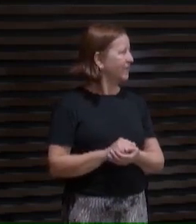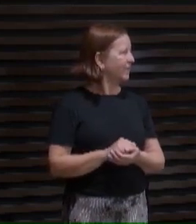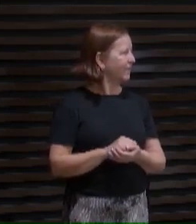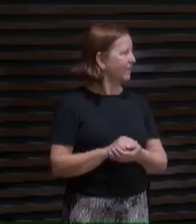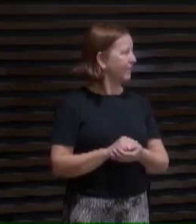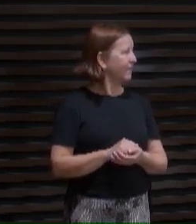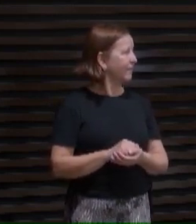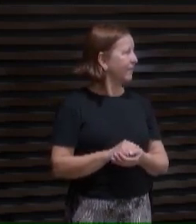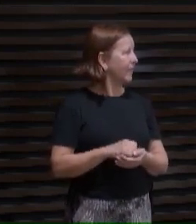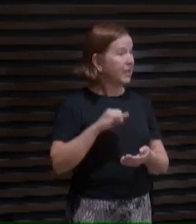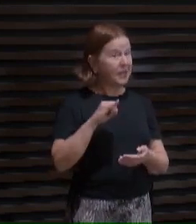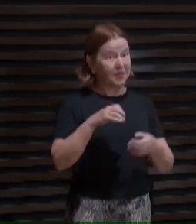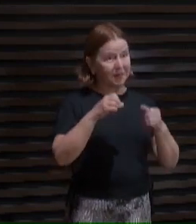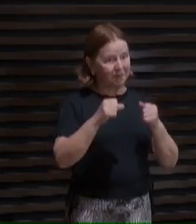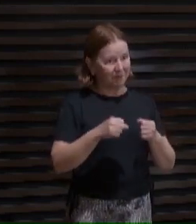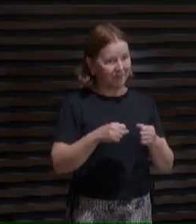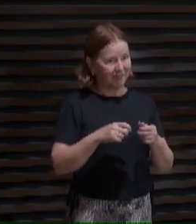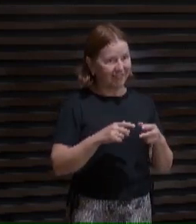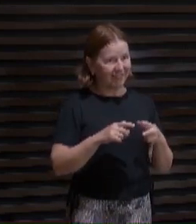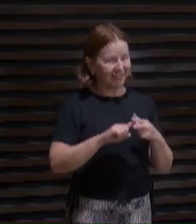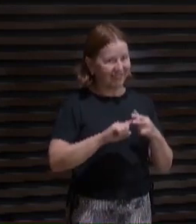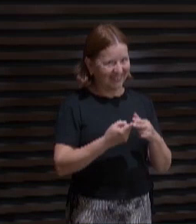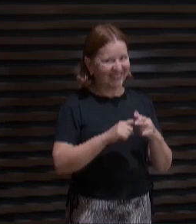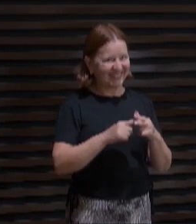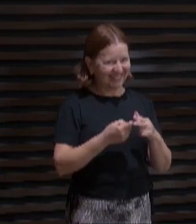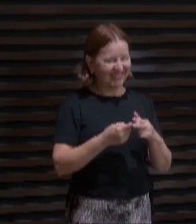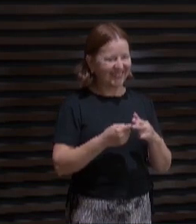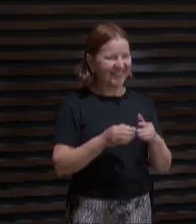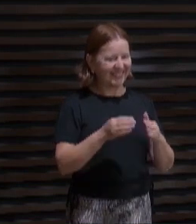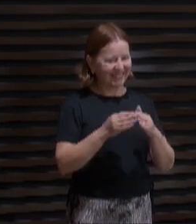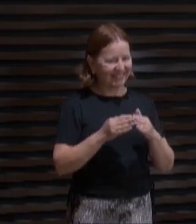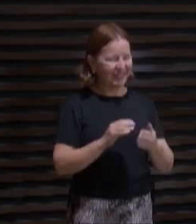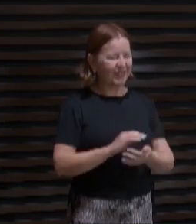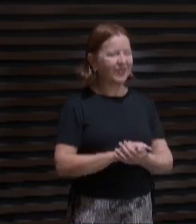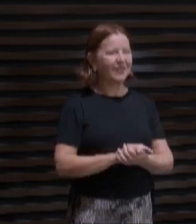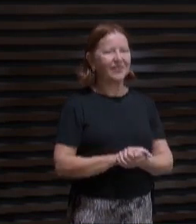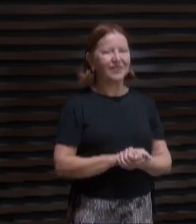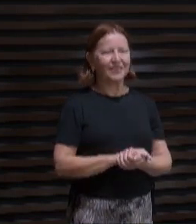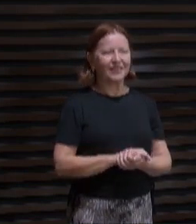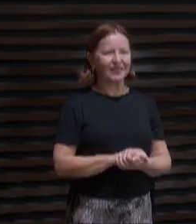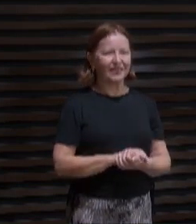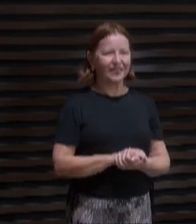Se puder, bota ele aqui para eu... Esse outro lá, esse que está escrito.